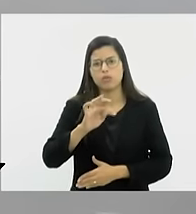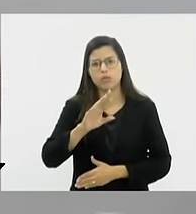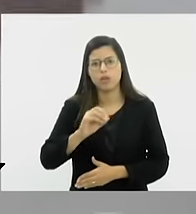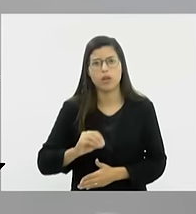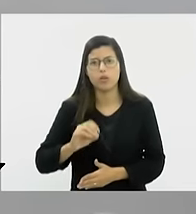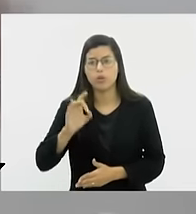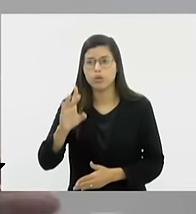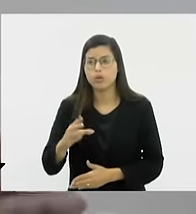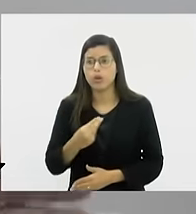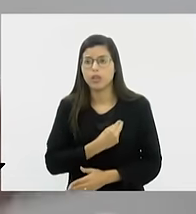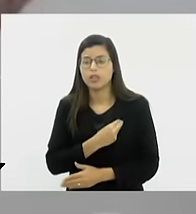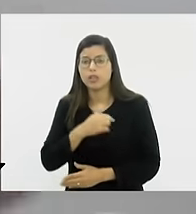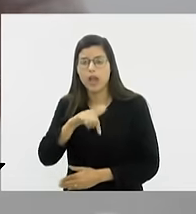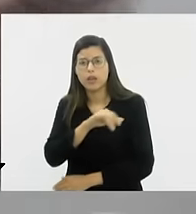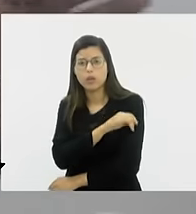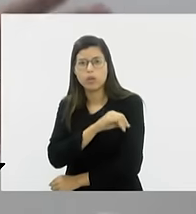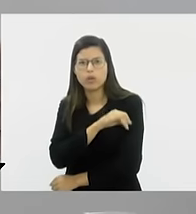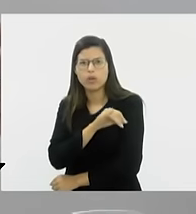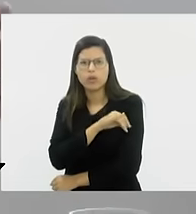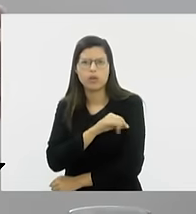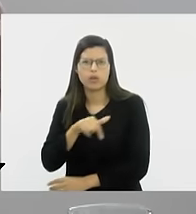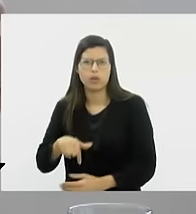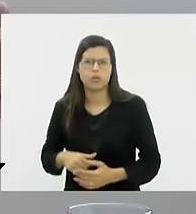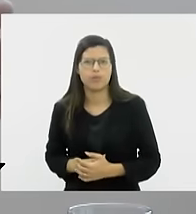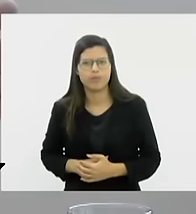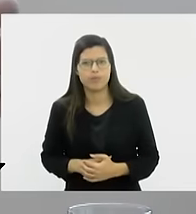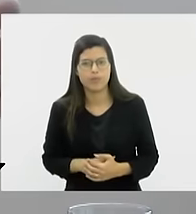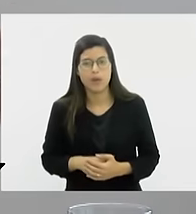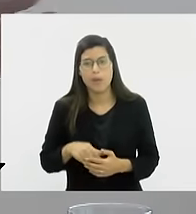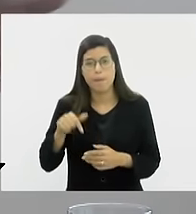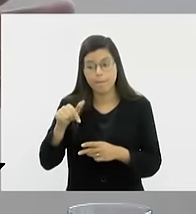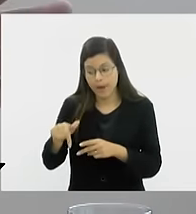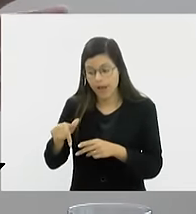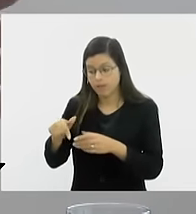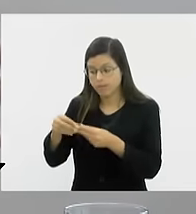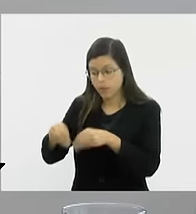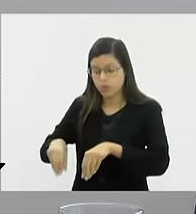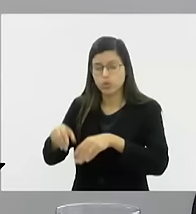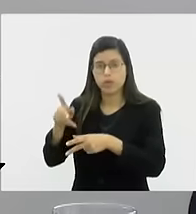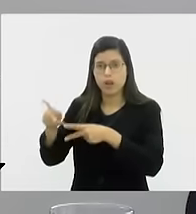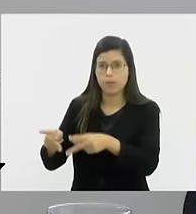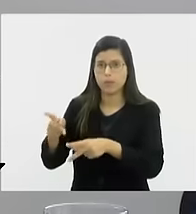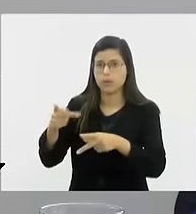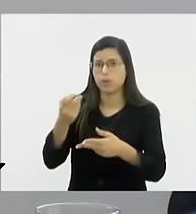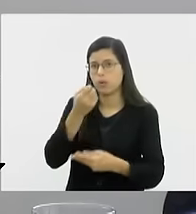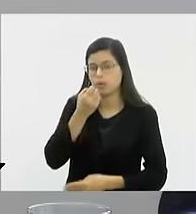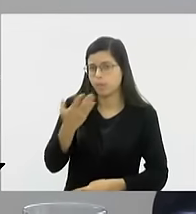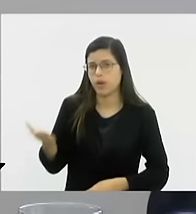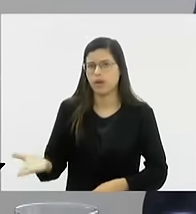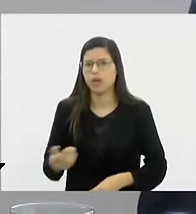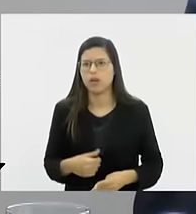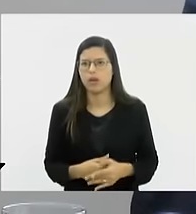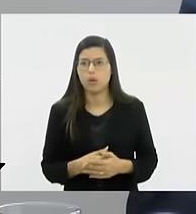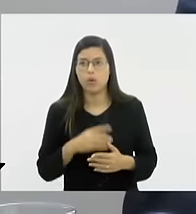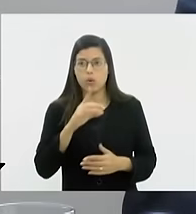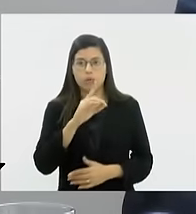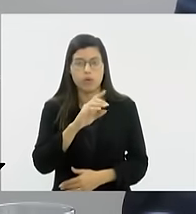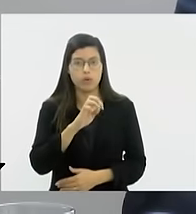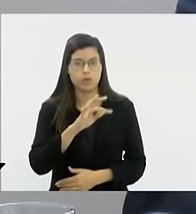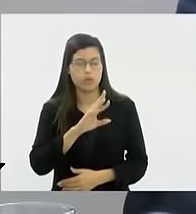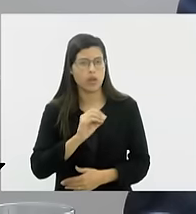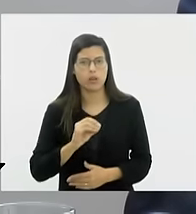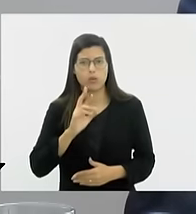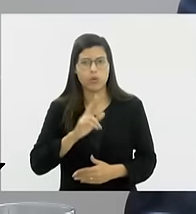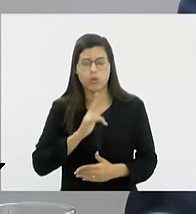E existe para atormentar a vida do cidadão de bem, pô. O Deto não consta como órgão de trânsito na